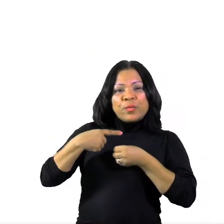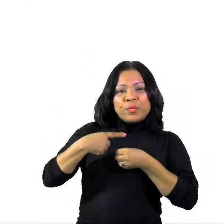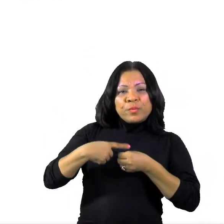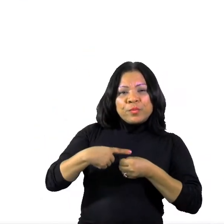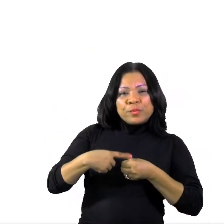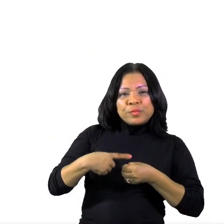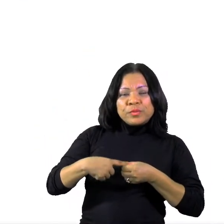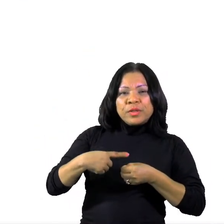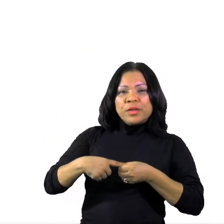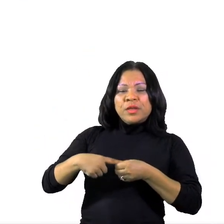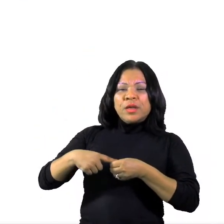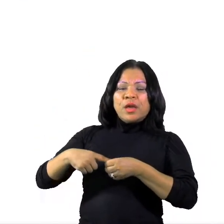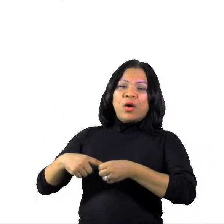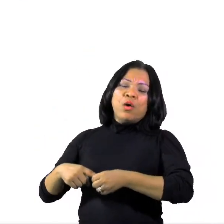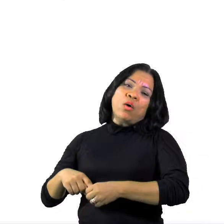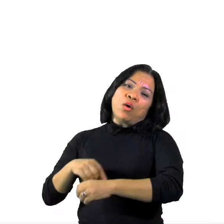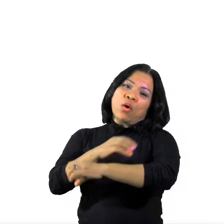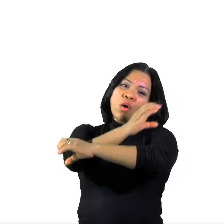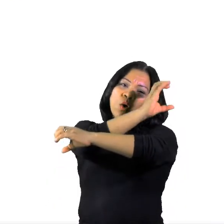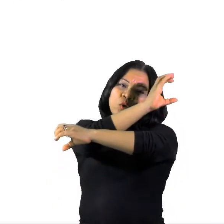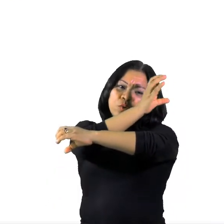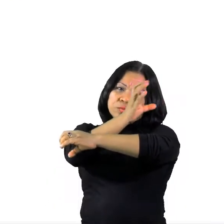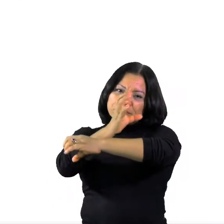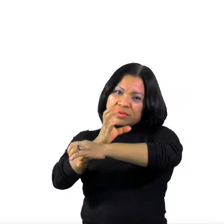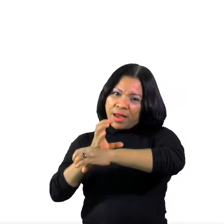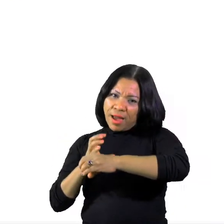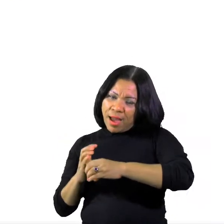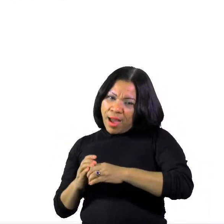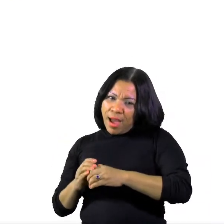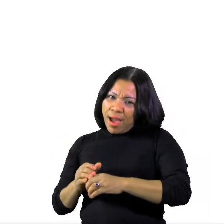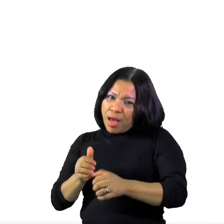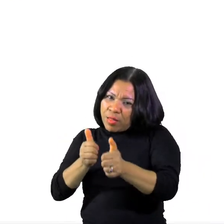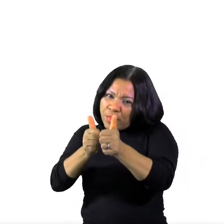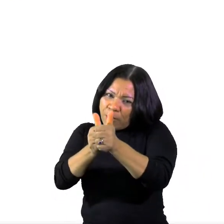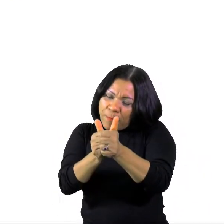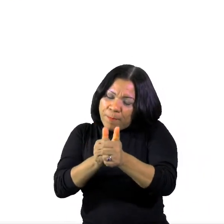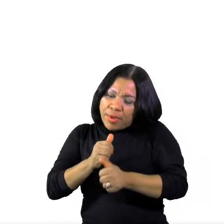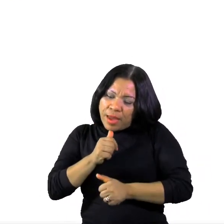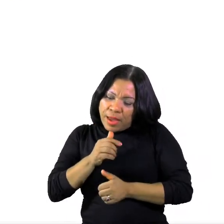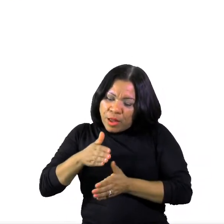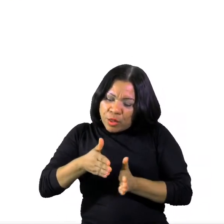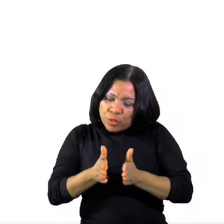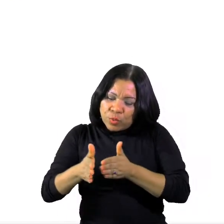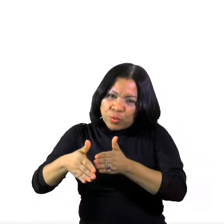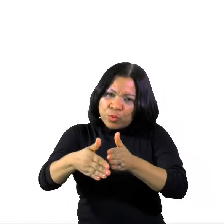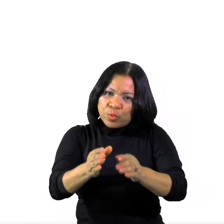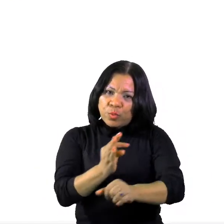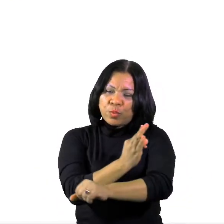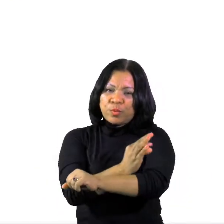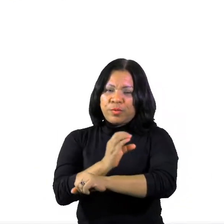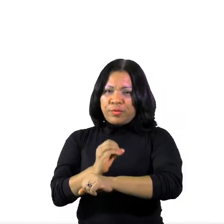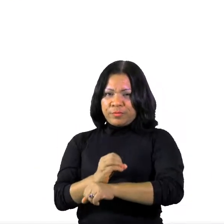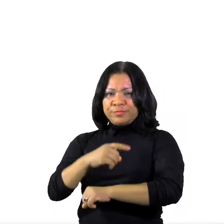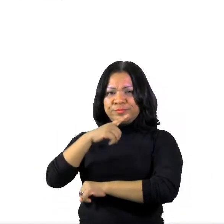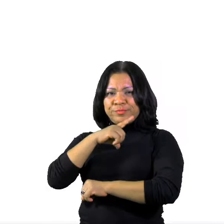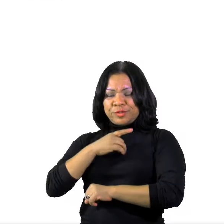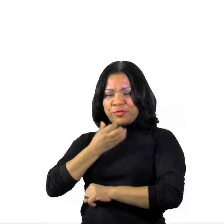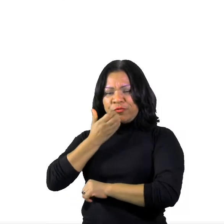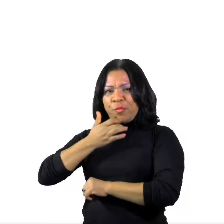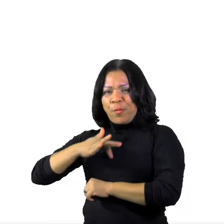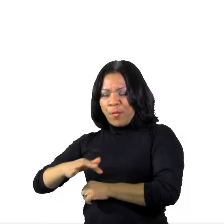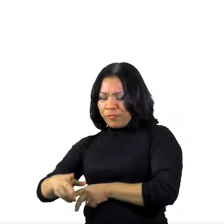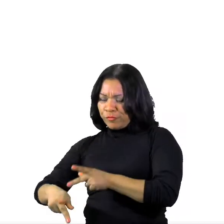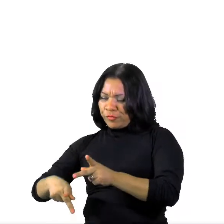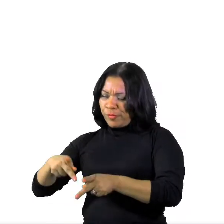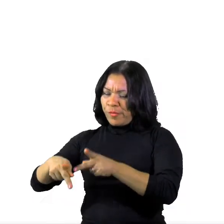Cerrado, nas margens do rio Tocantins. Tive uma infância povoada de lendas, de